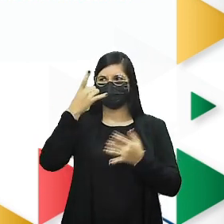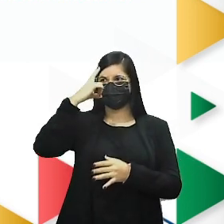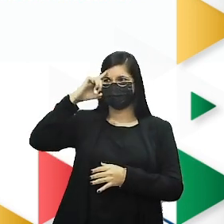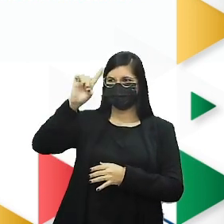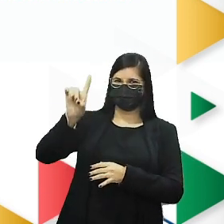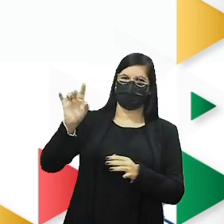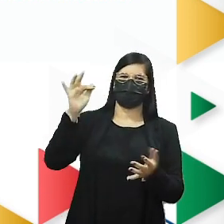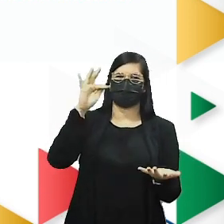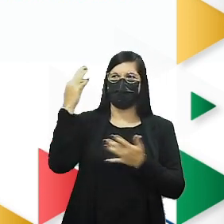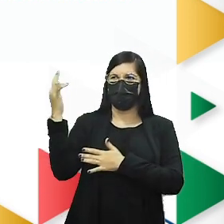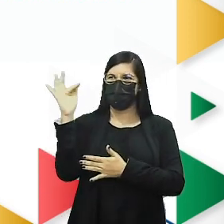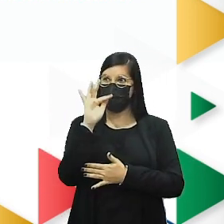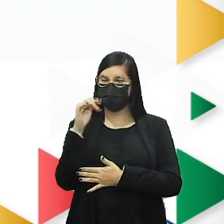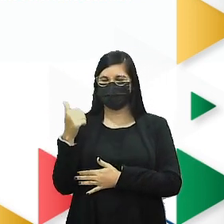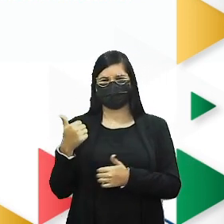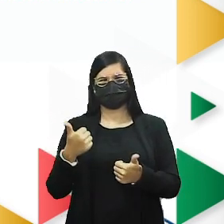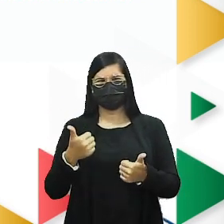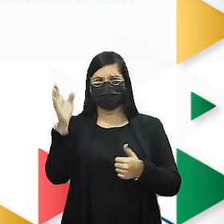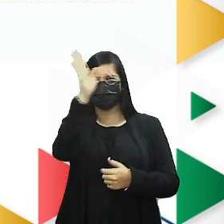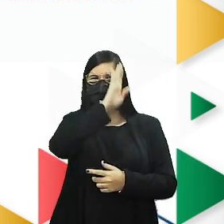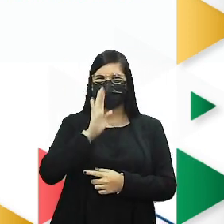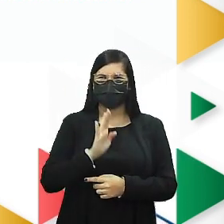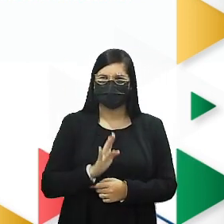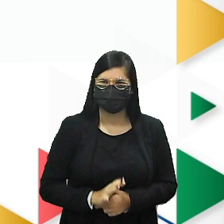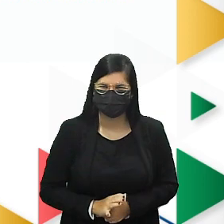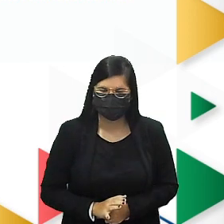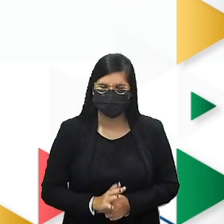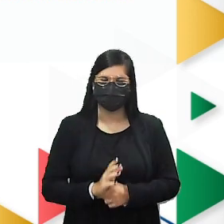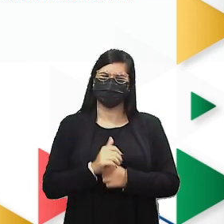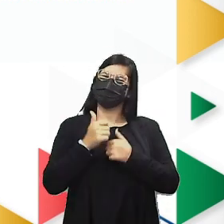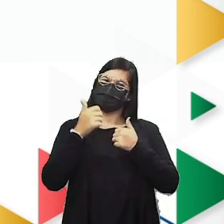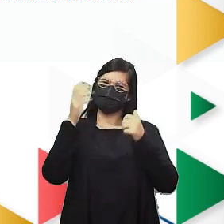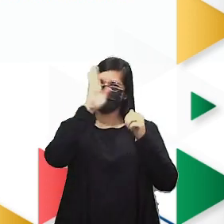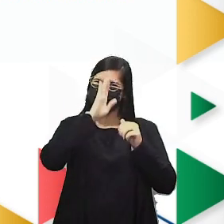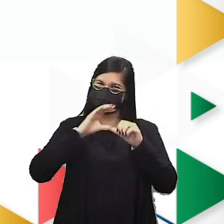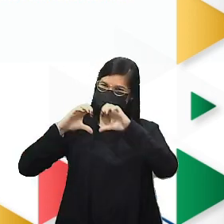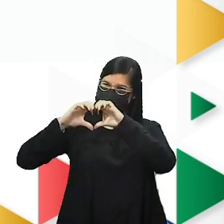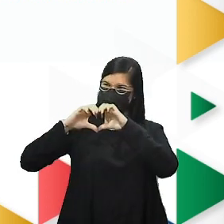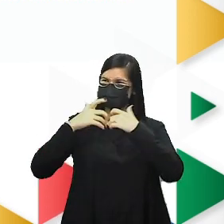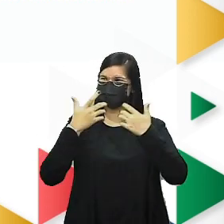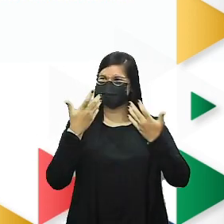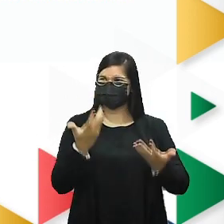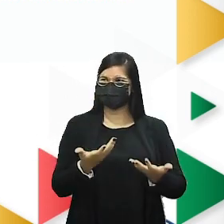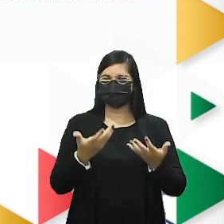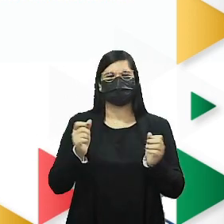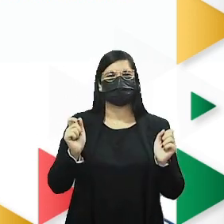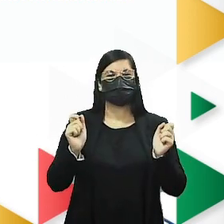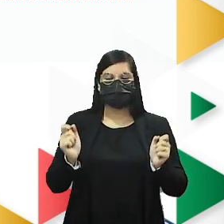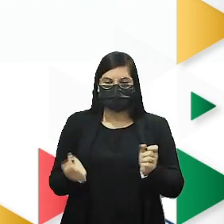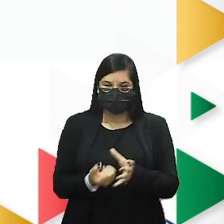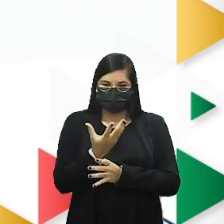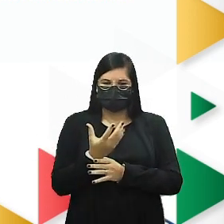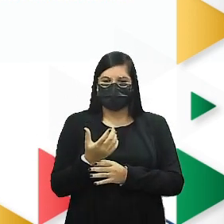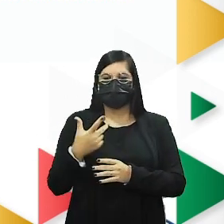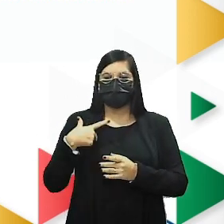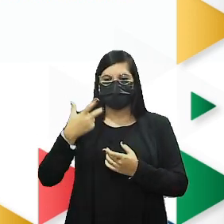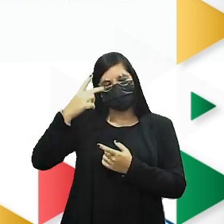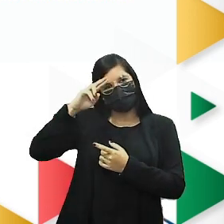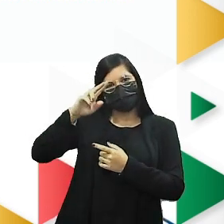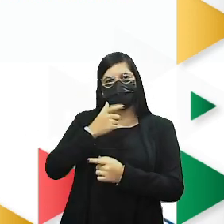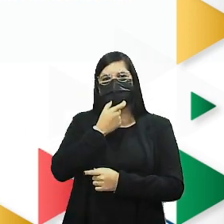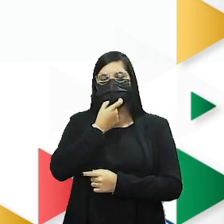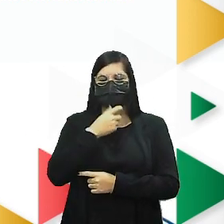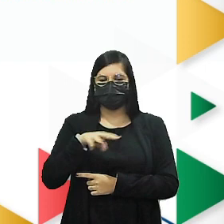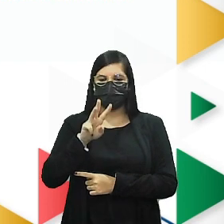do Folclore, né? O Dia do Folclore Nacional, Folclore Brasil. Isso foi em alusão à expressão criada pelo arqueólogo